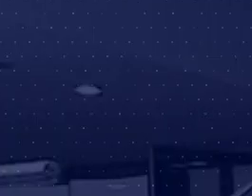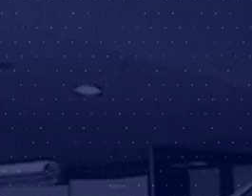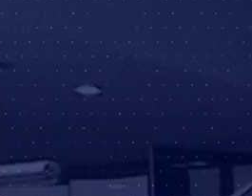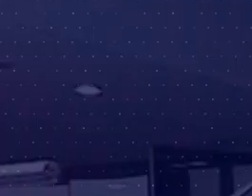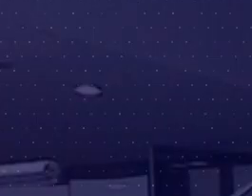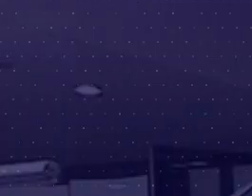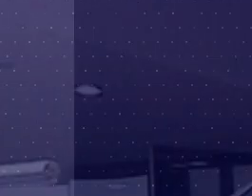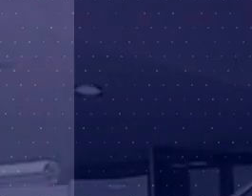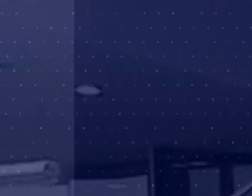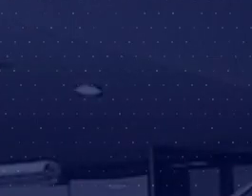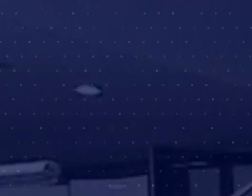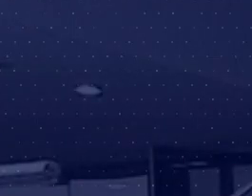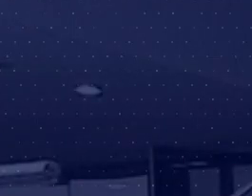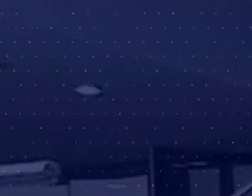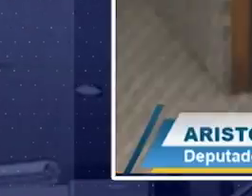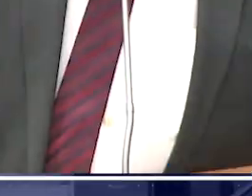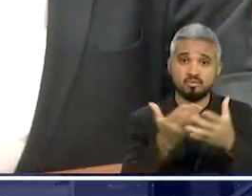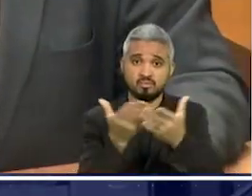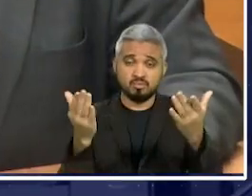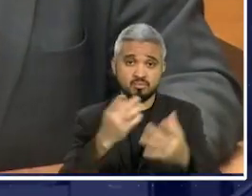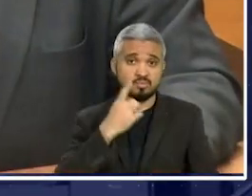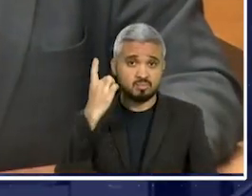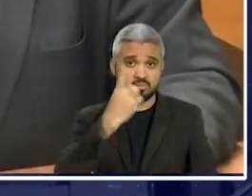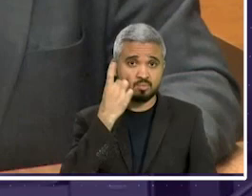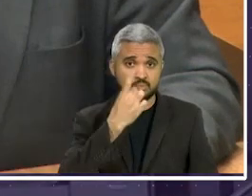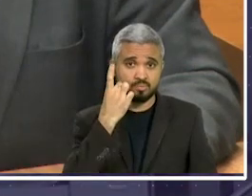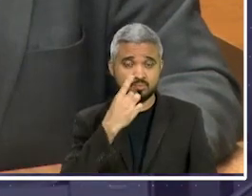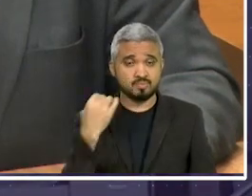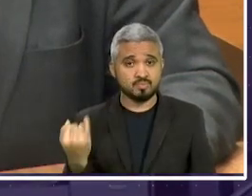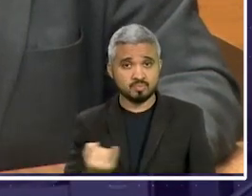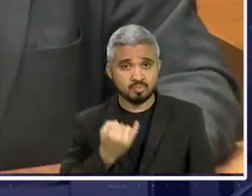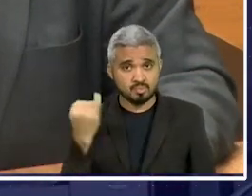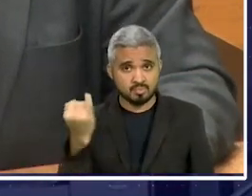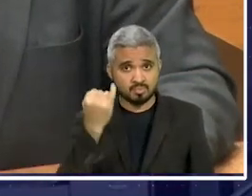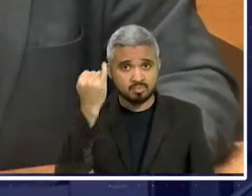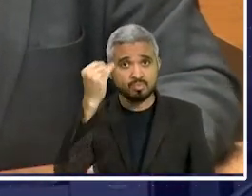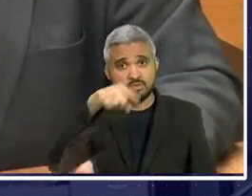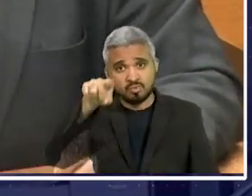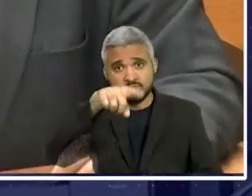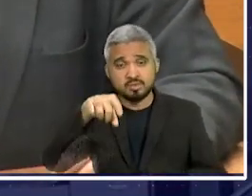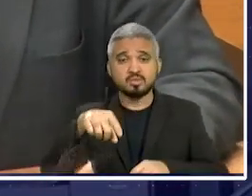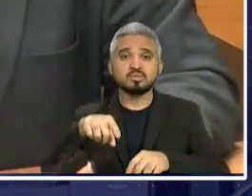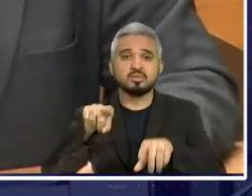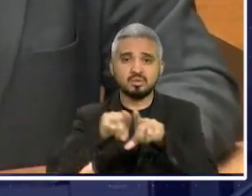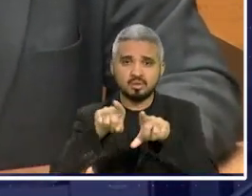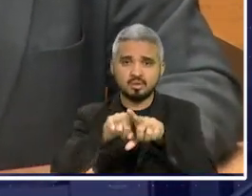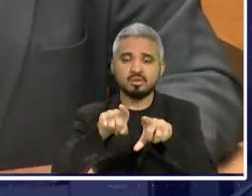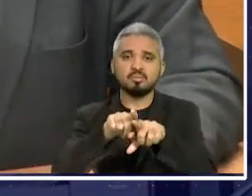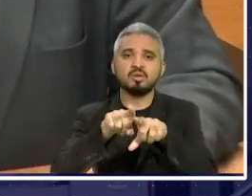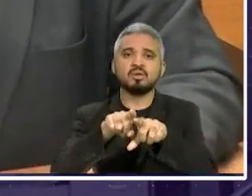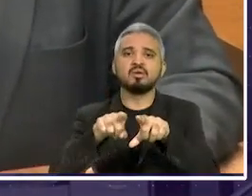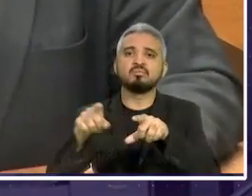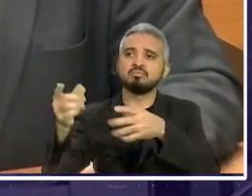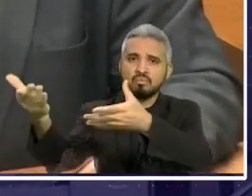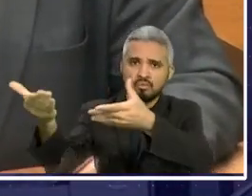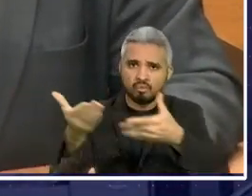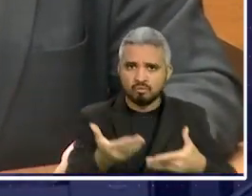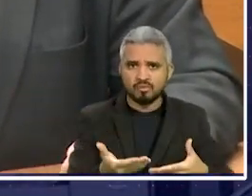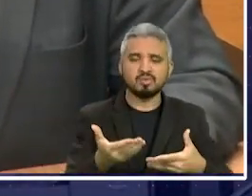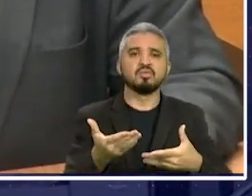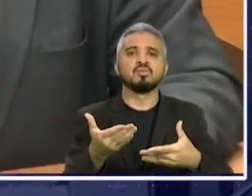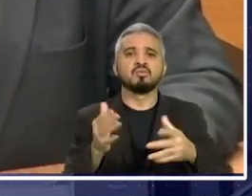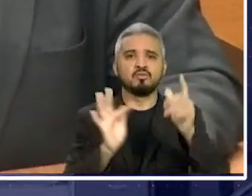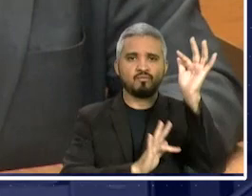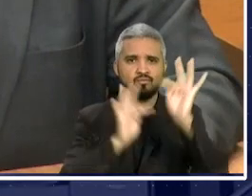Olá! Ao fazer uso da tribuna, o deputado Ariston defendeu a exportação de boi vivo, também chamado de boi em pé, para movimentar